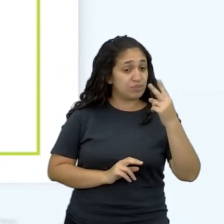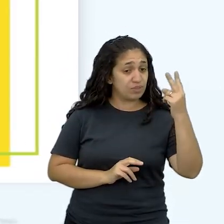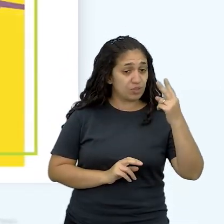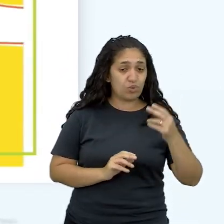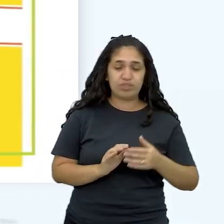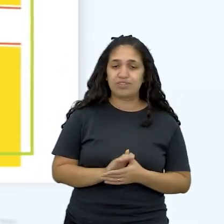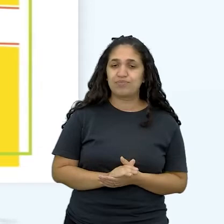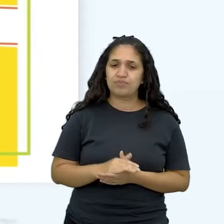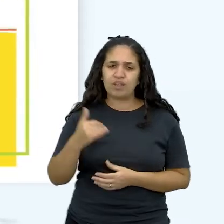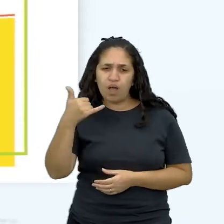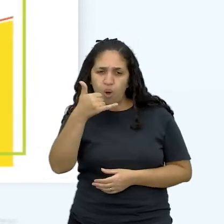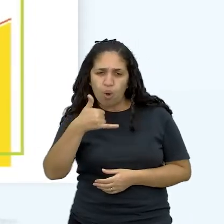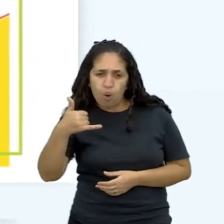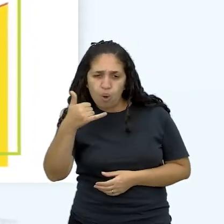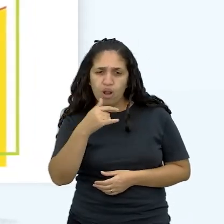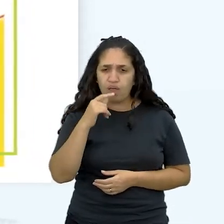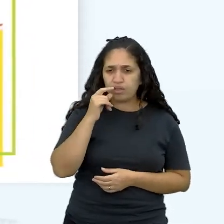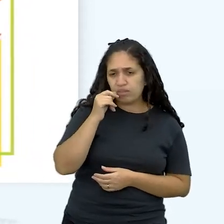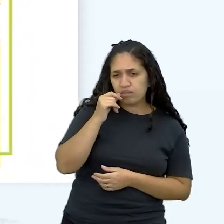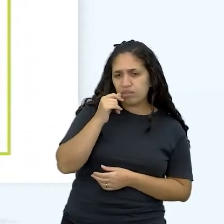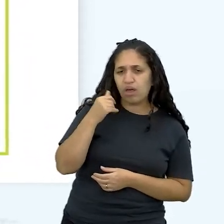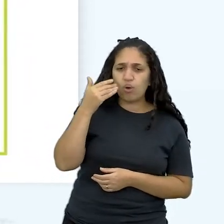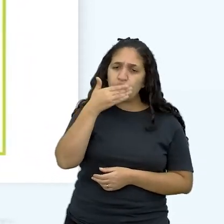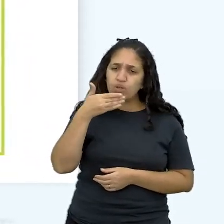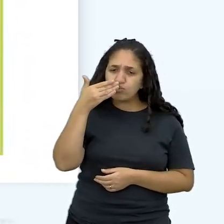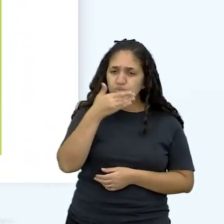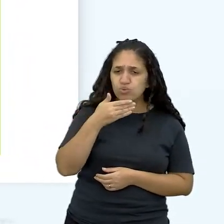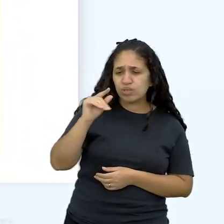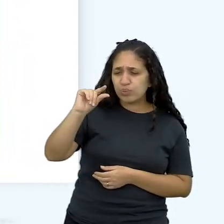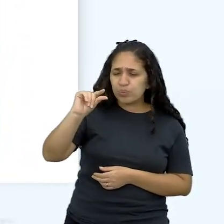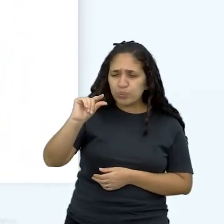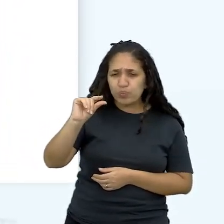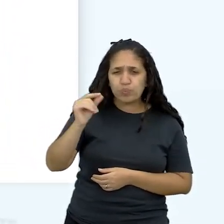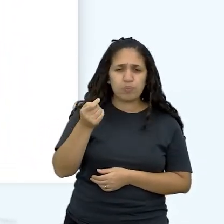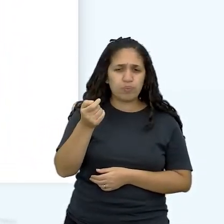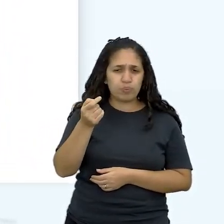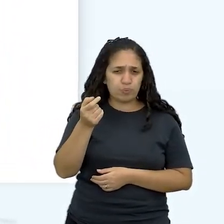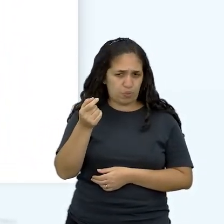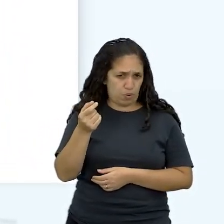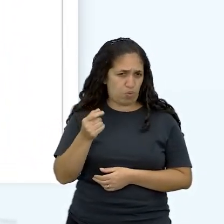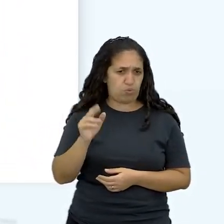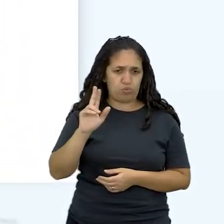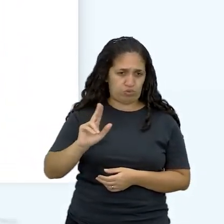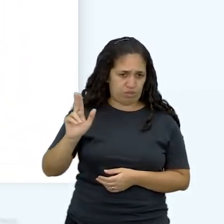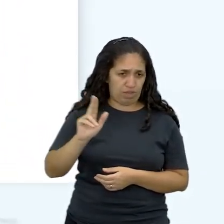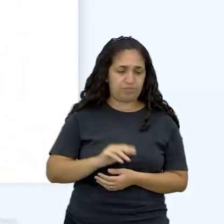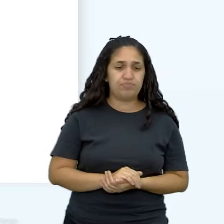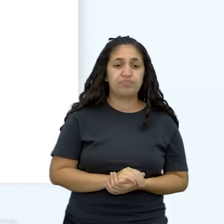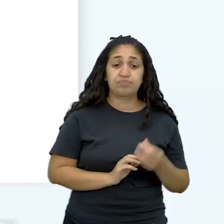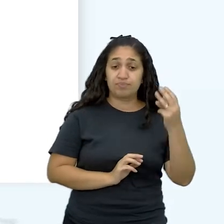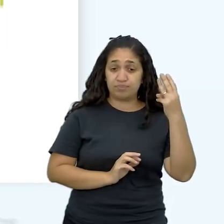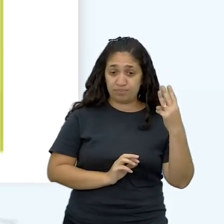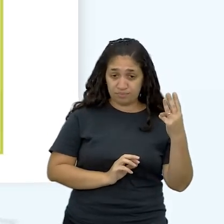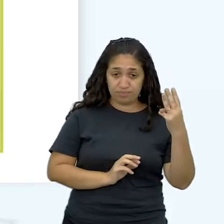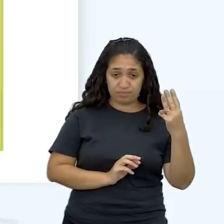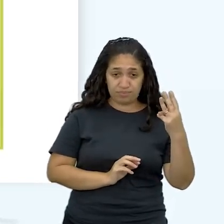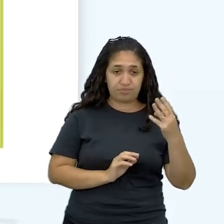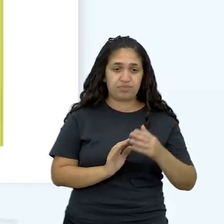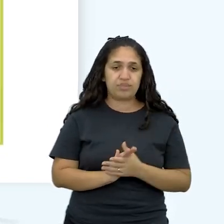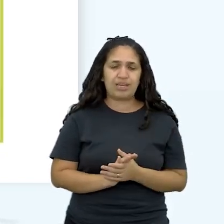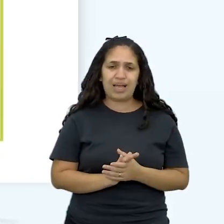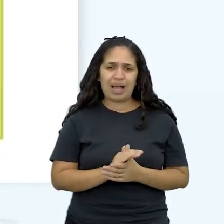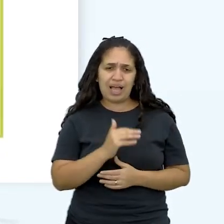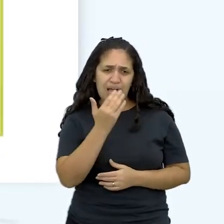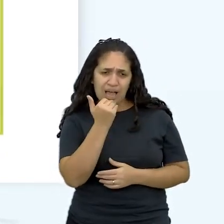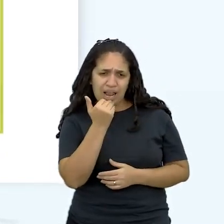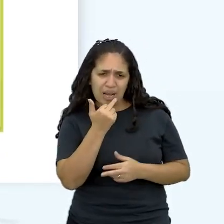2. Utilize óleos, gorduras, sal e açúcar em pequenas quantidades. 3. Limite